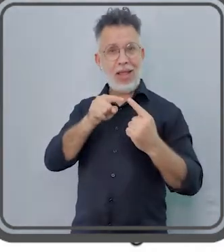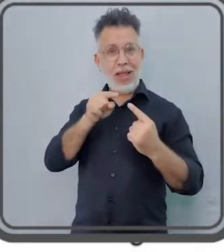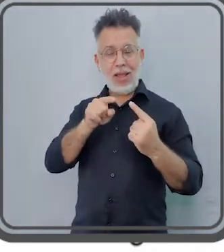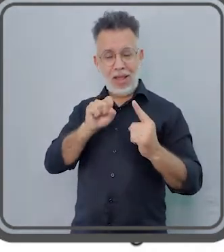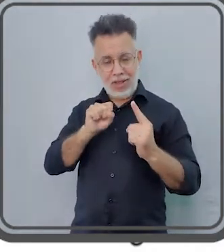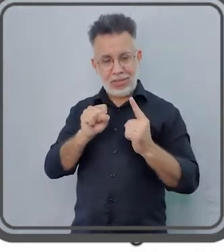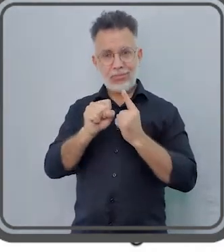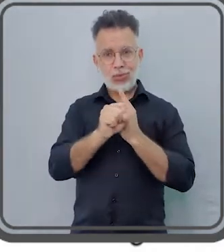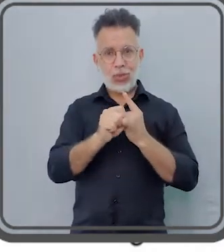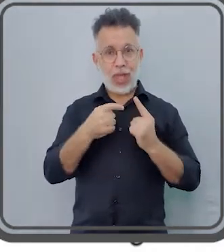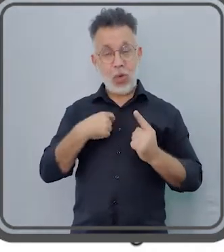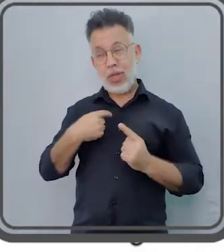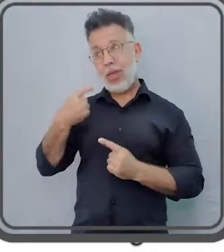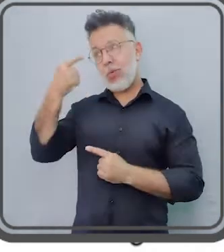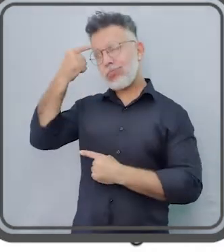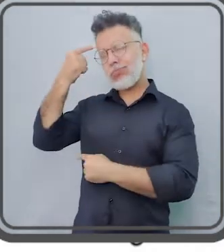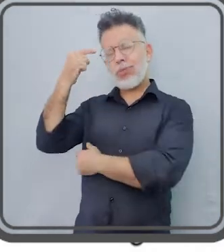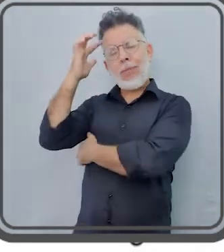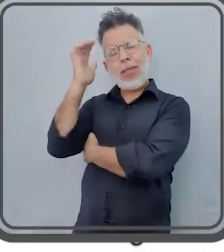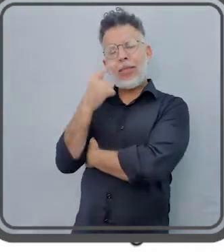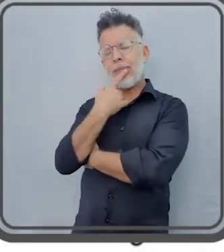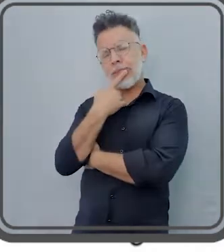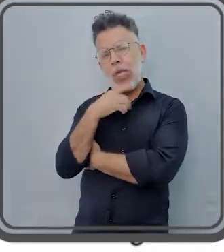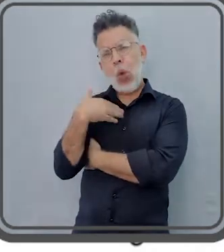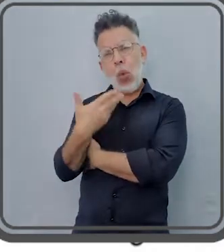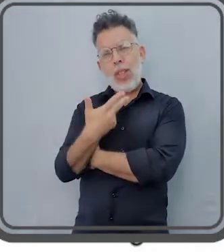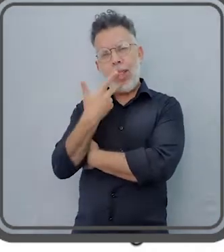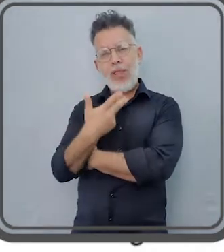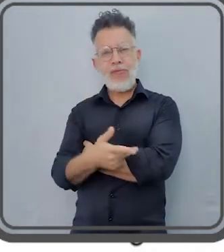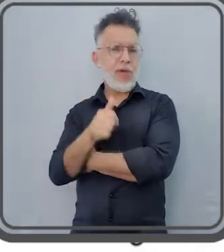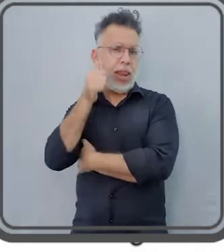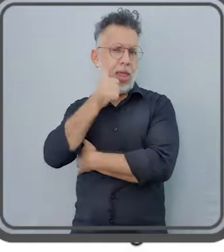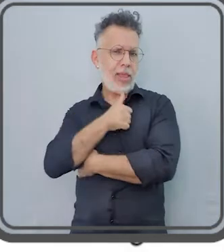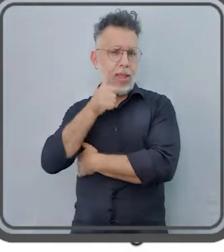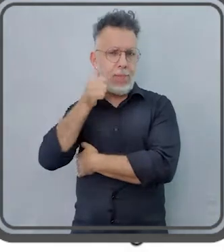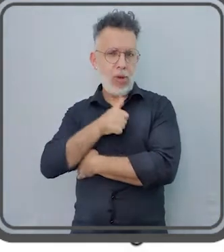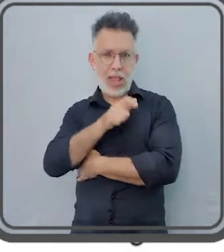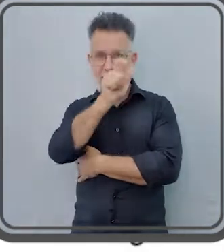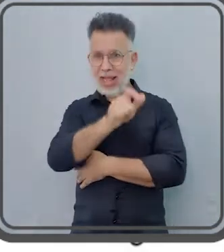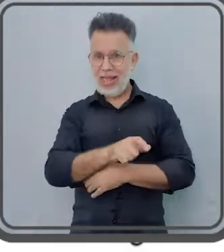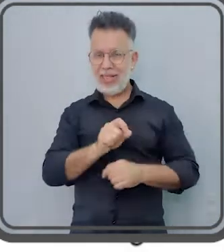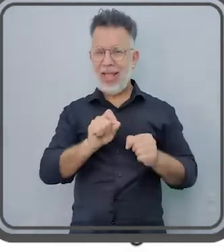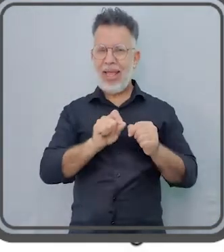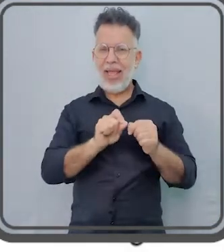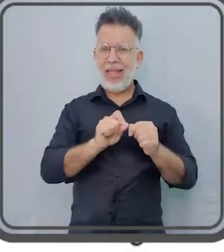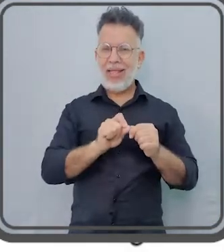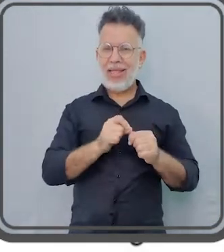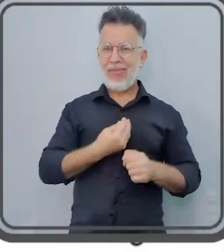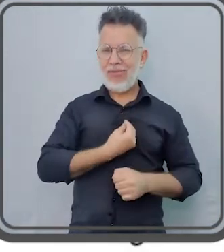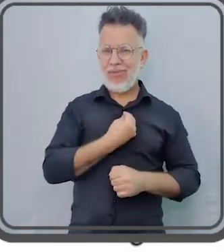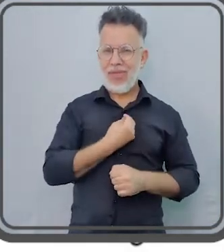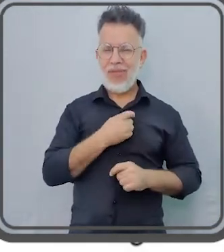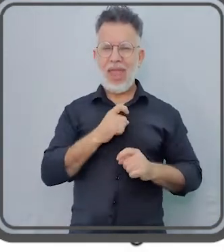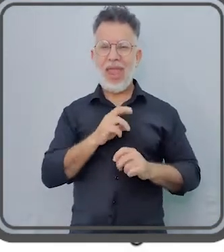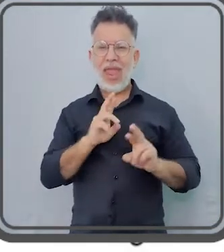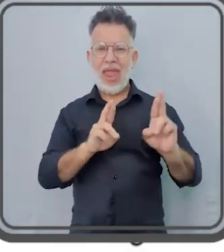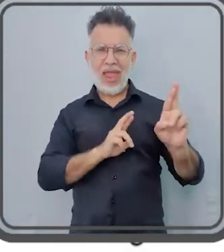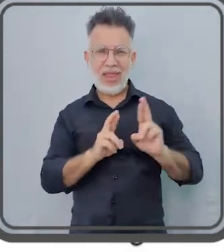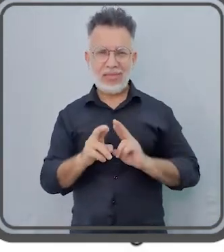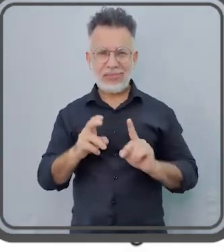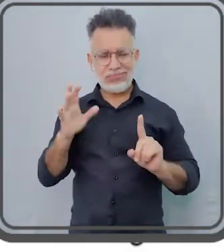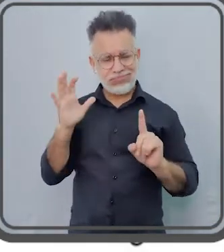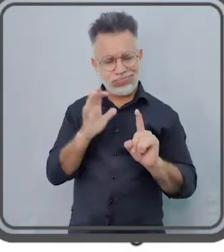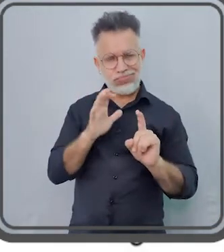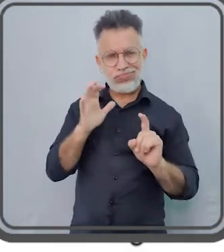uma reflexão. Quando a gente fala de mulheres, né, que vivem relações abusivas, especialmente mulheres em condições de